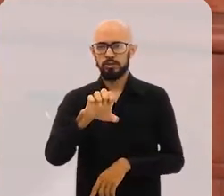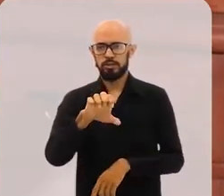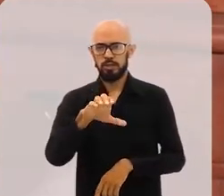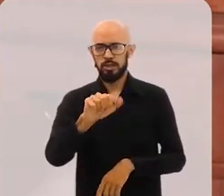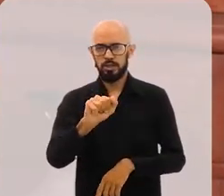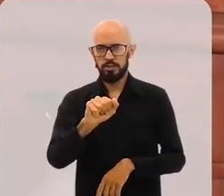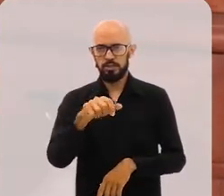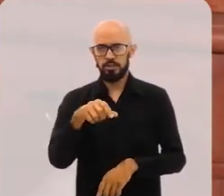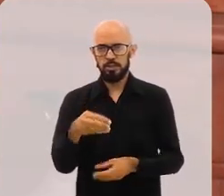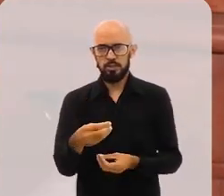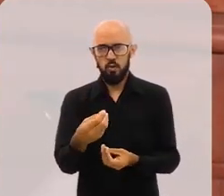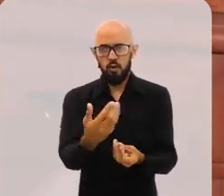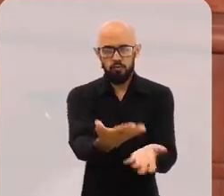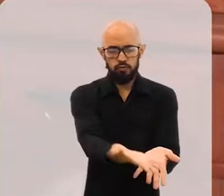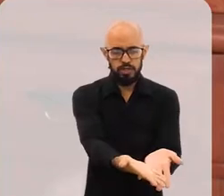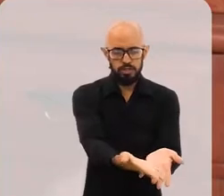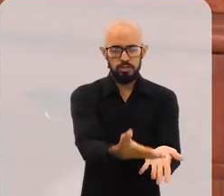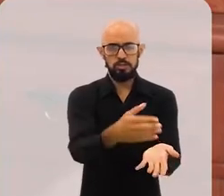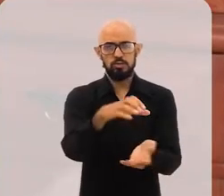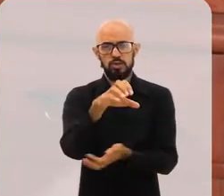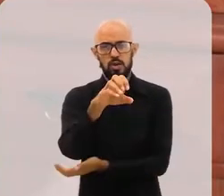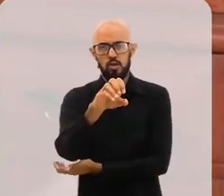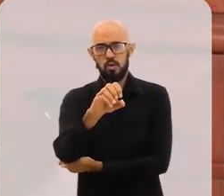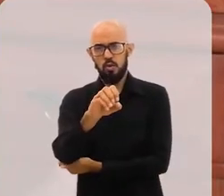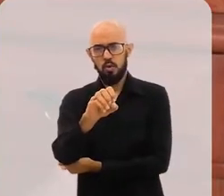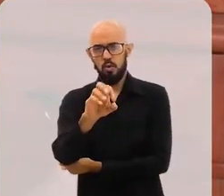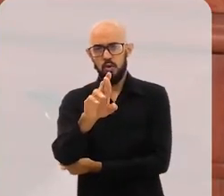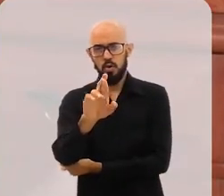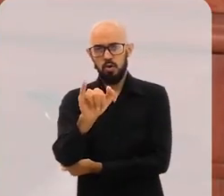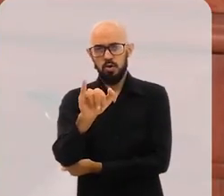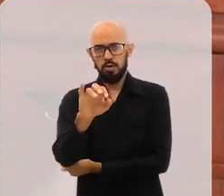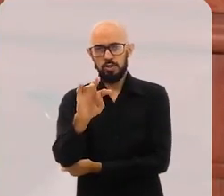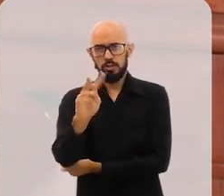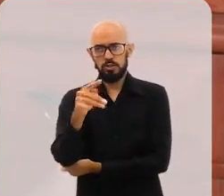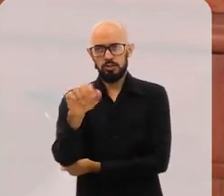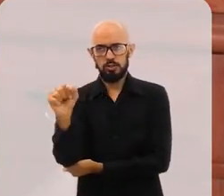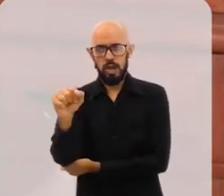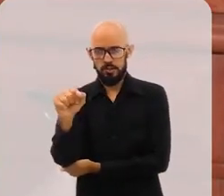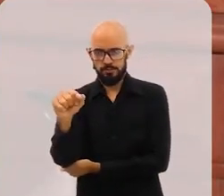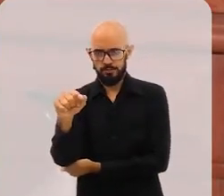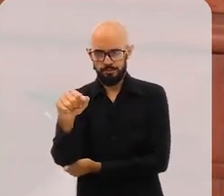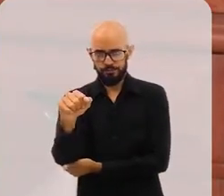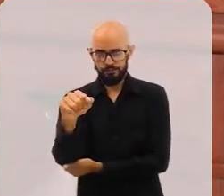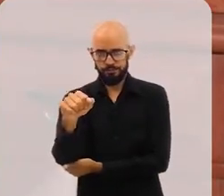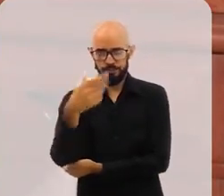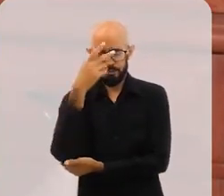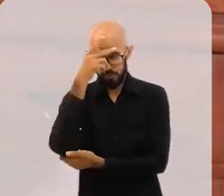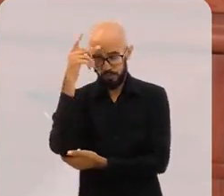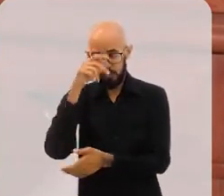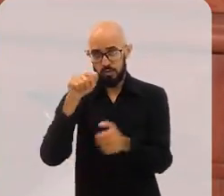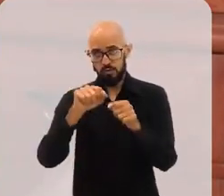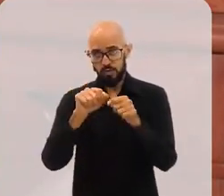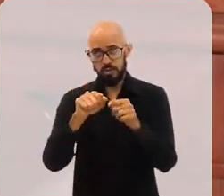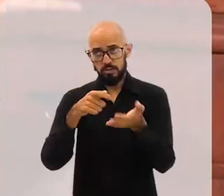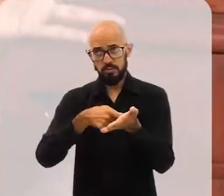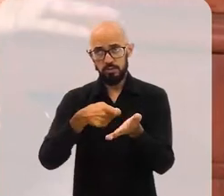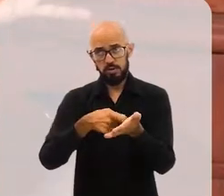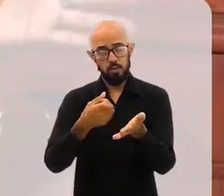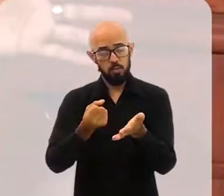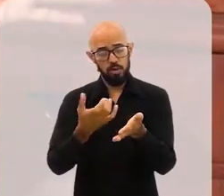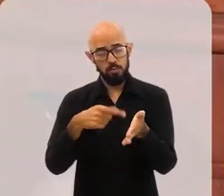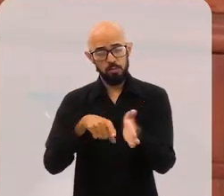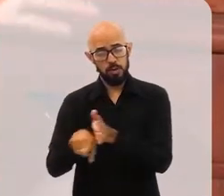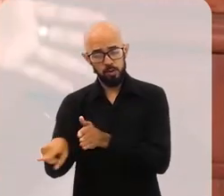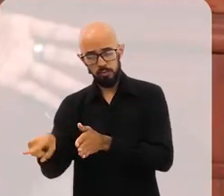secas que são oferecidas ao Orixá daquela pessoa que está é tão podem